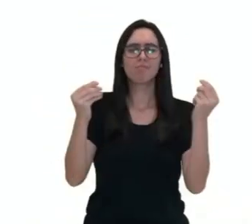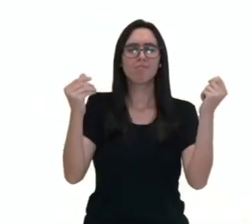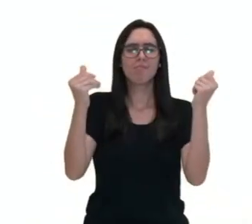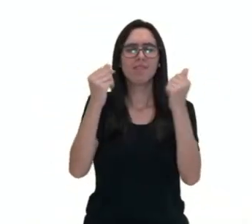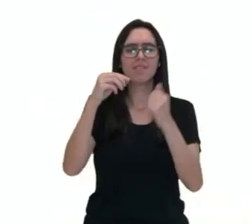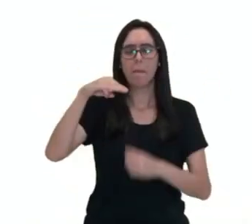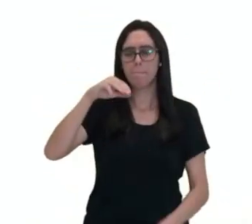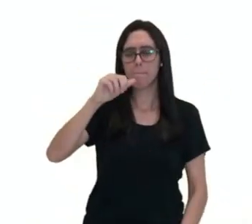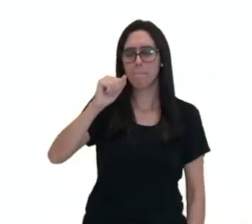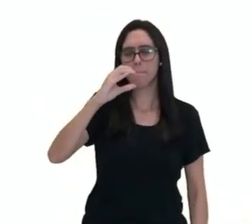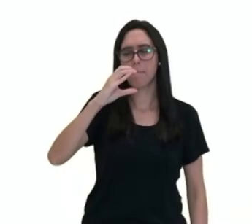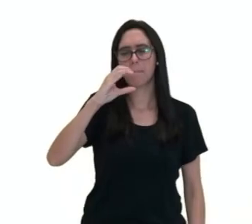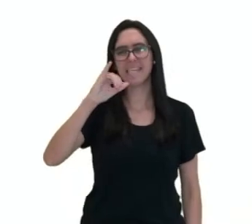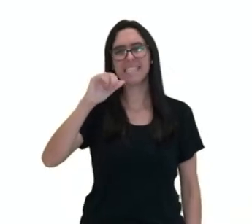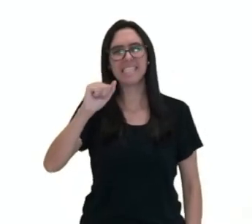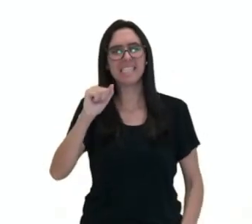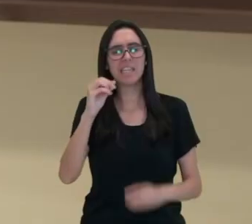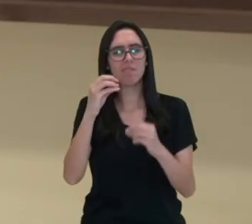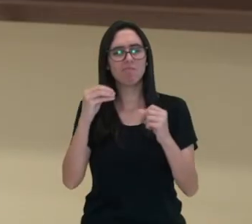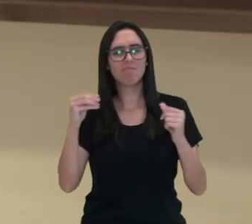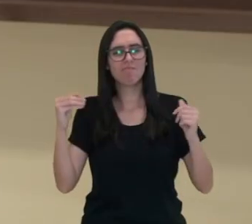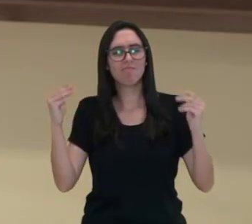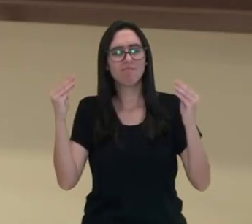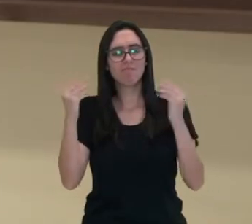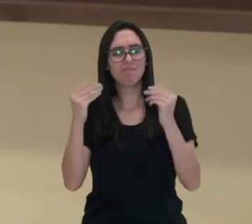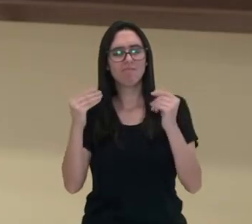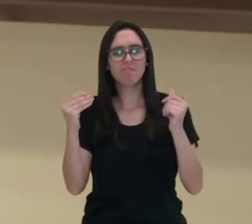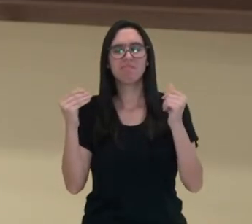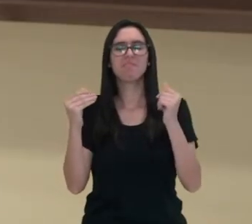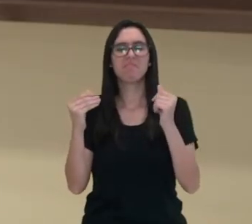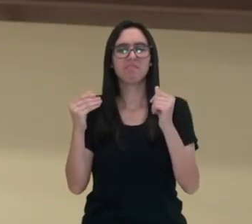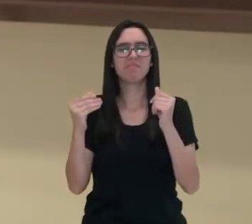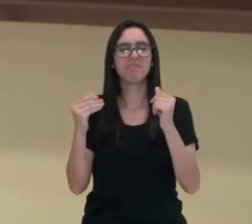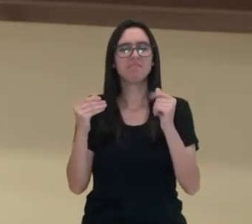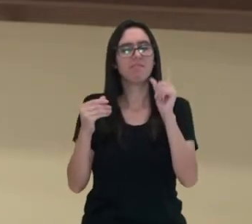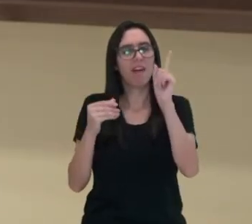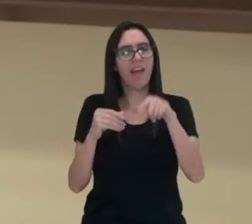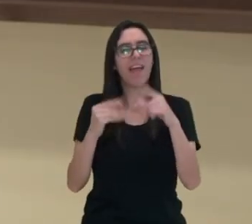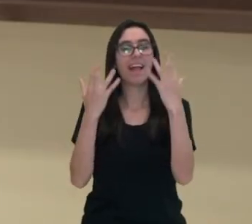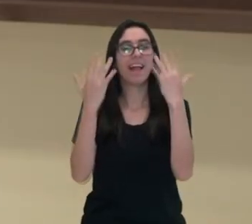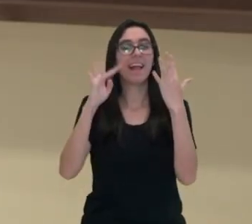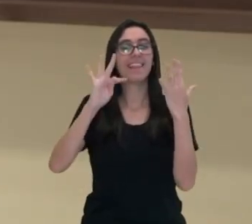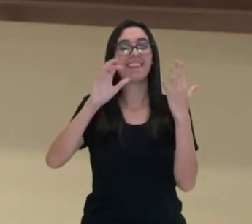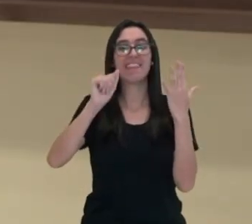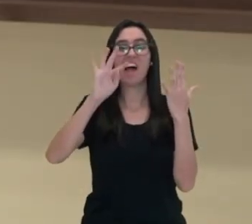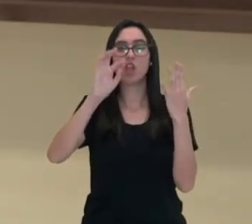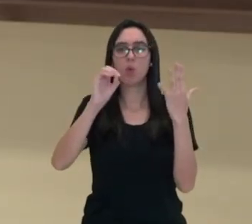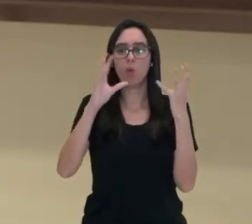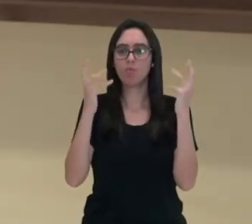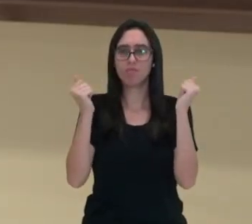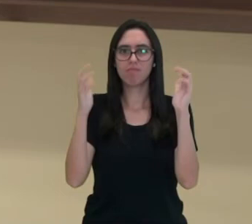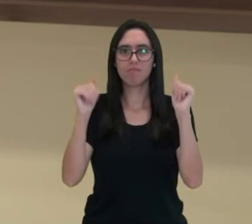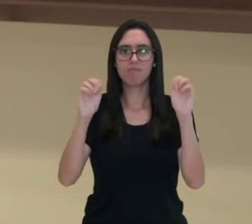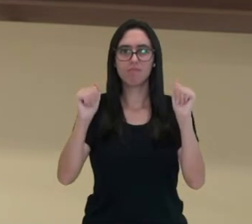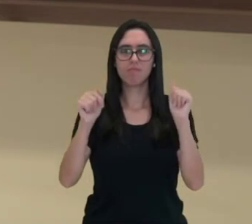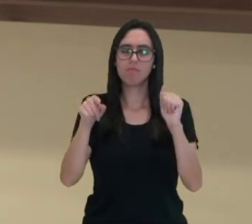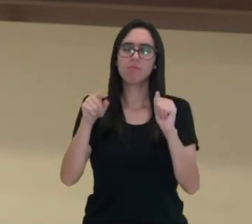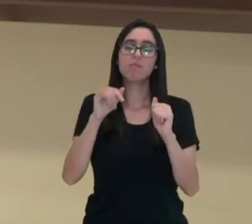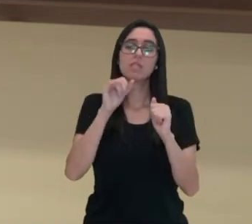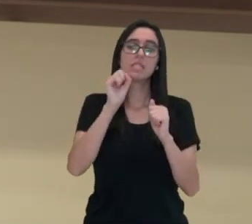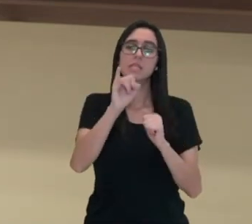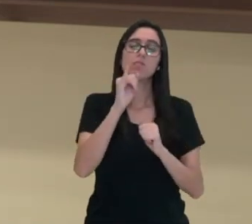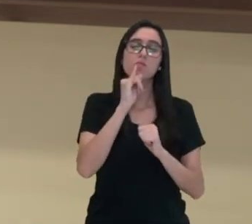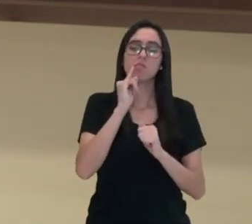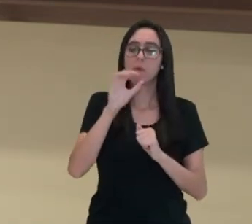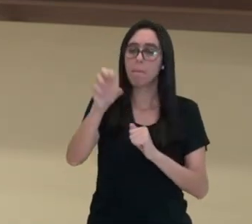a textura talvez dessa sombra, vai mexer aí com o campo do tato, né? Eu sei que um objeto é macio ou árido